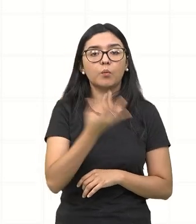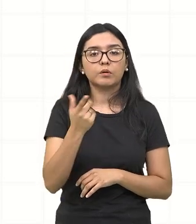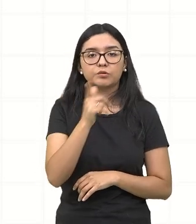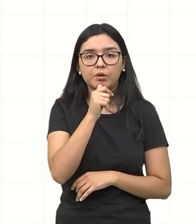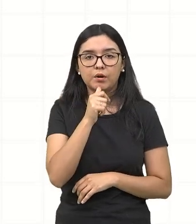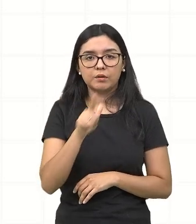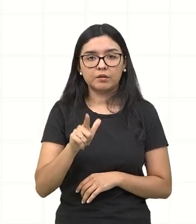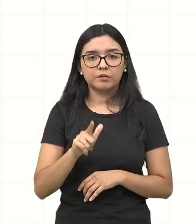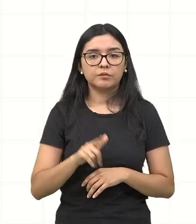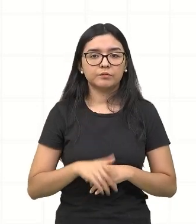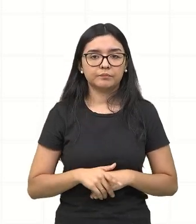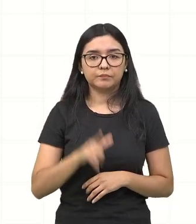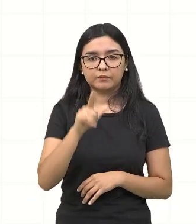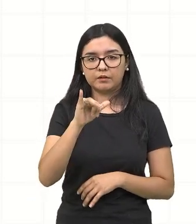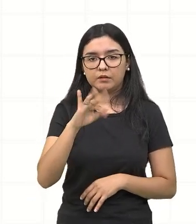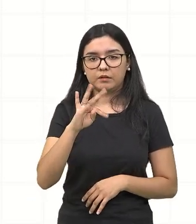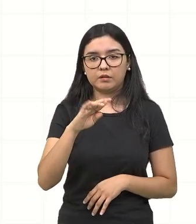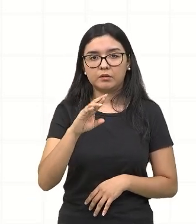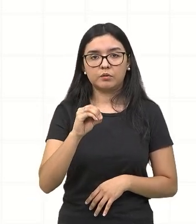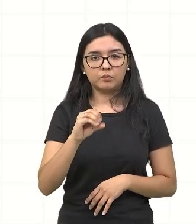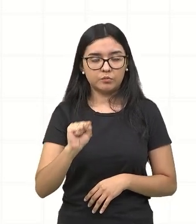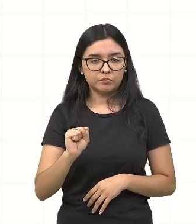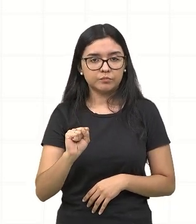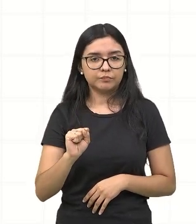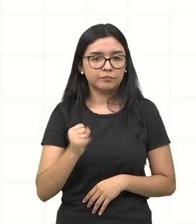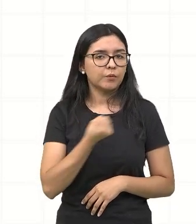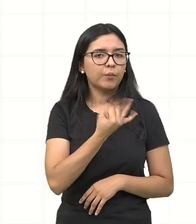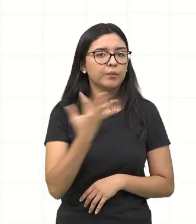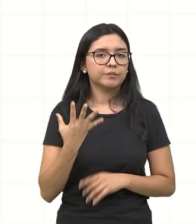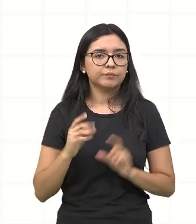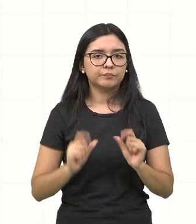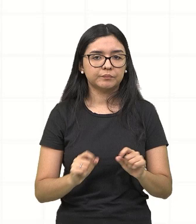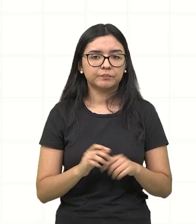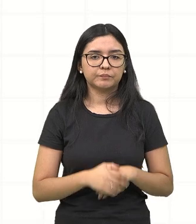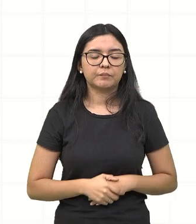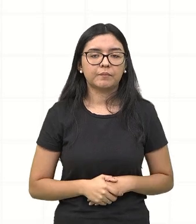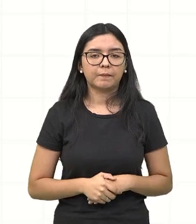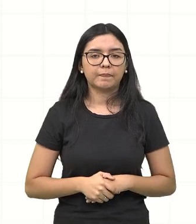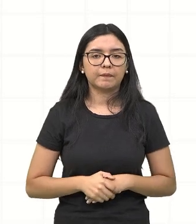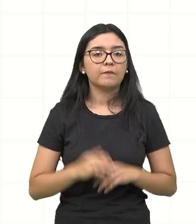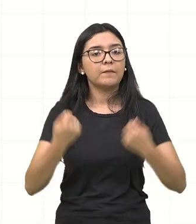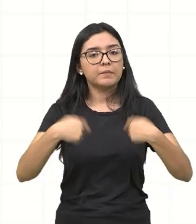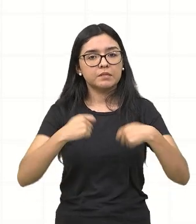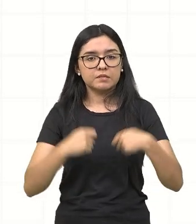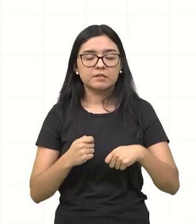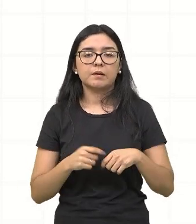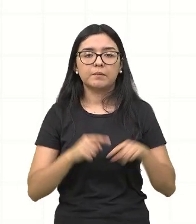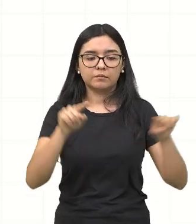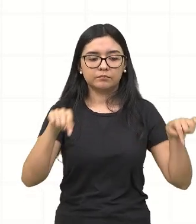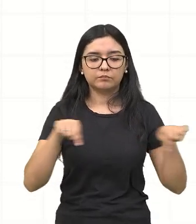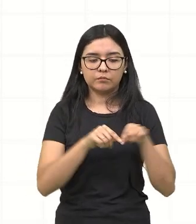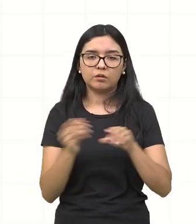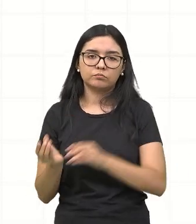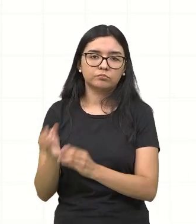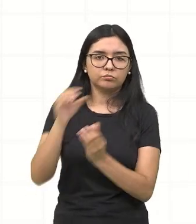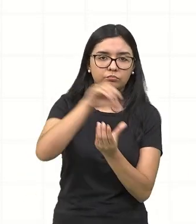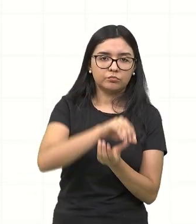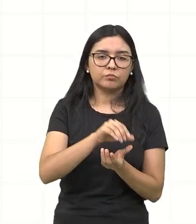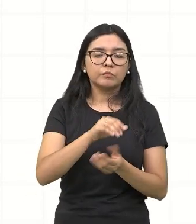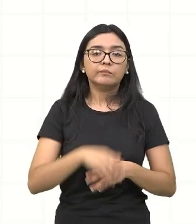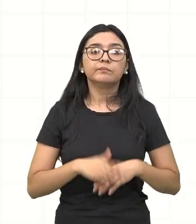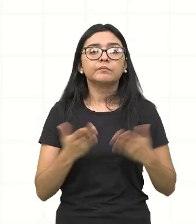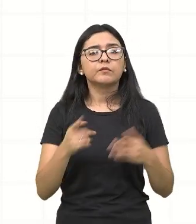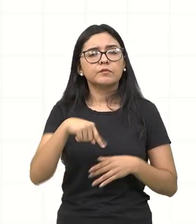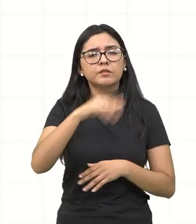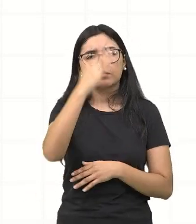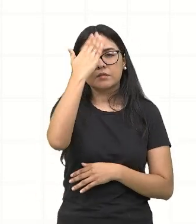água em litro, olha só, em litros, será necessário para enchê-lo. E aí, você já sabe que